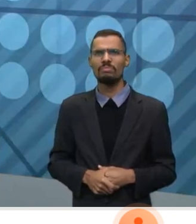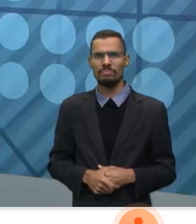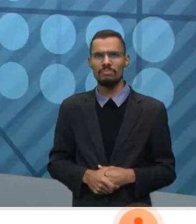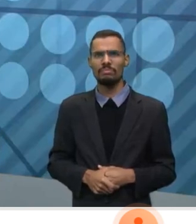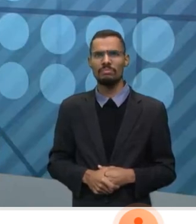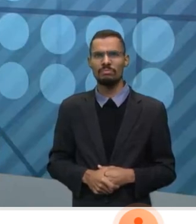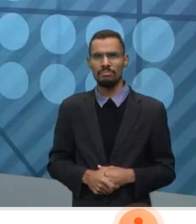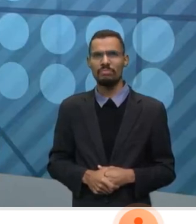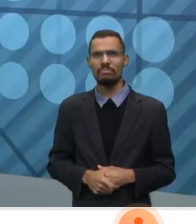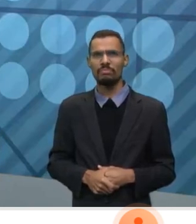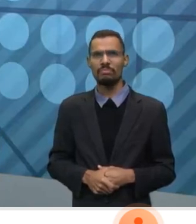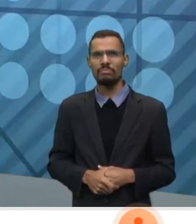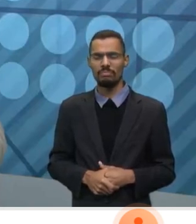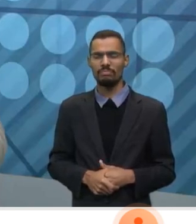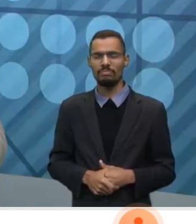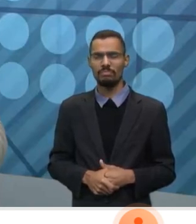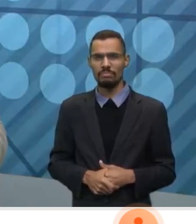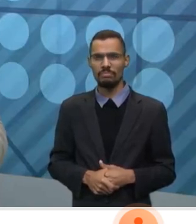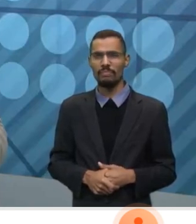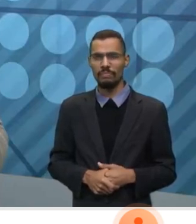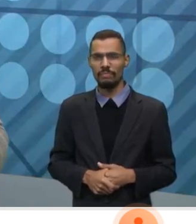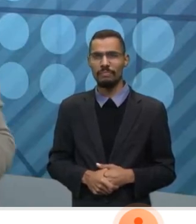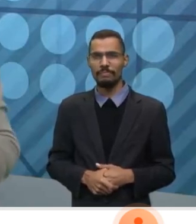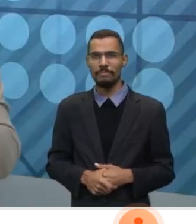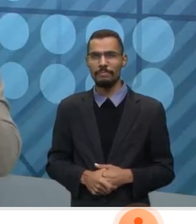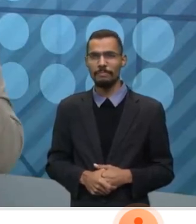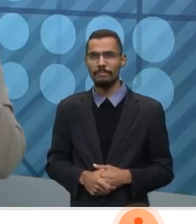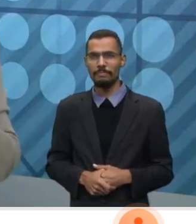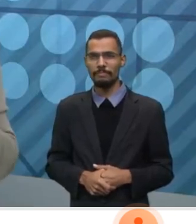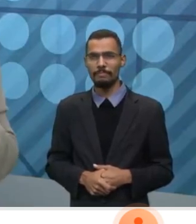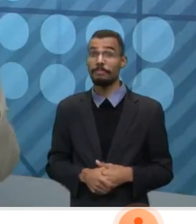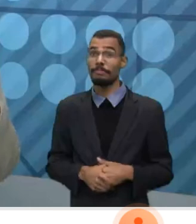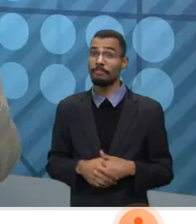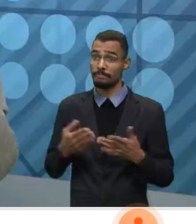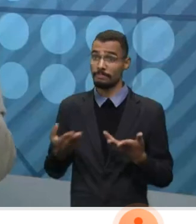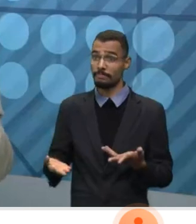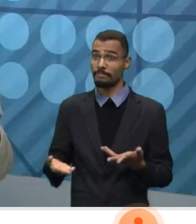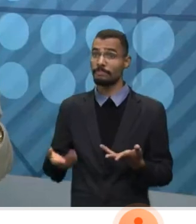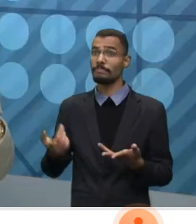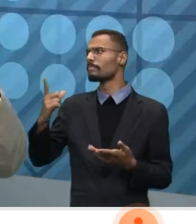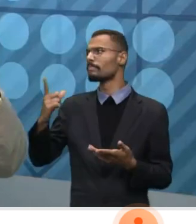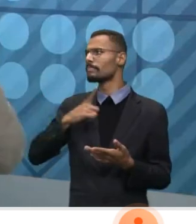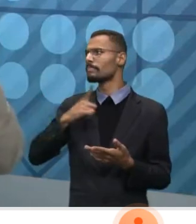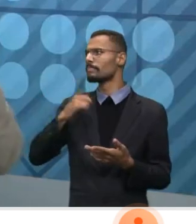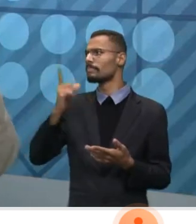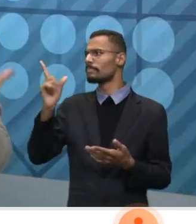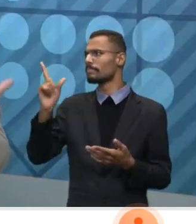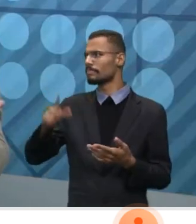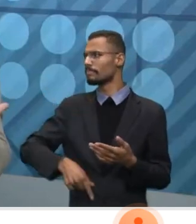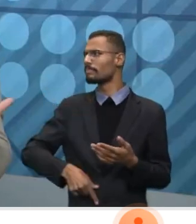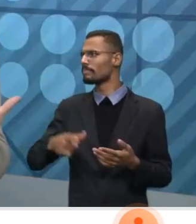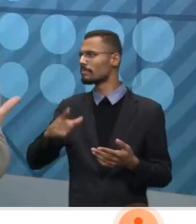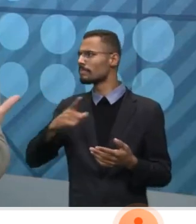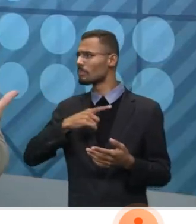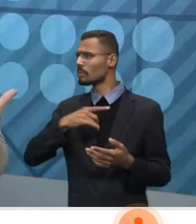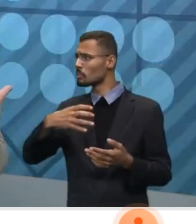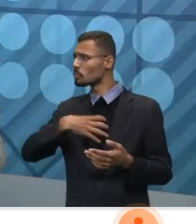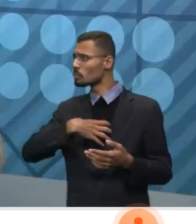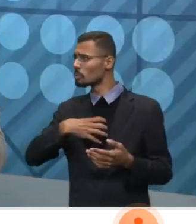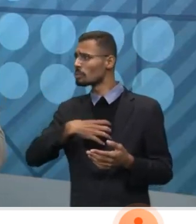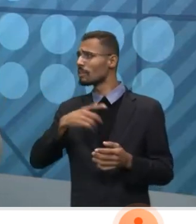o contrário na sequência da frase. Depois, nós temos também uma forma de realizar